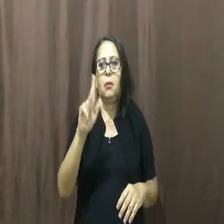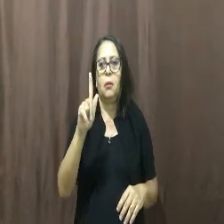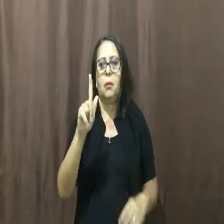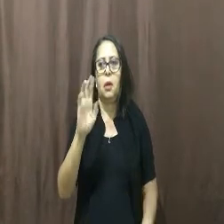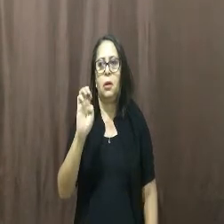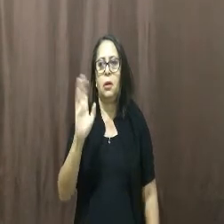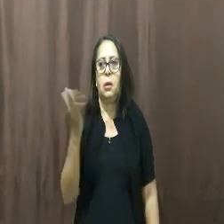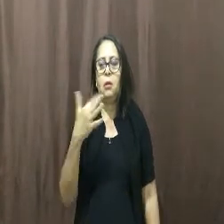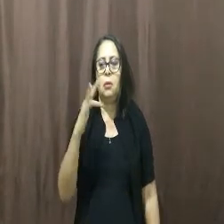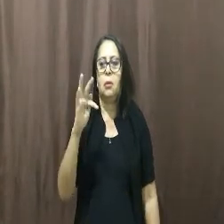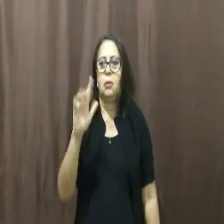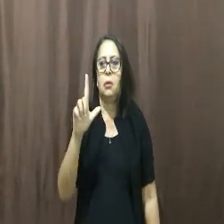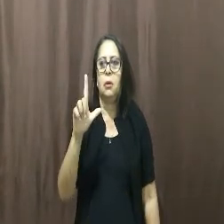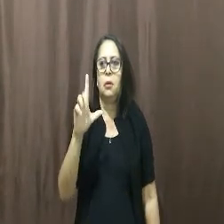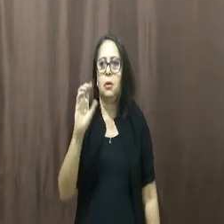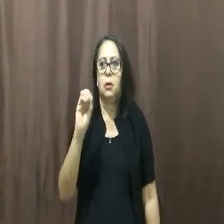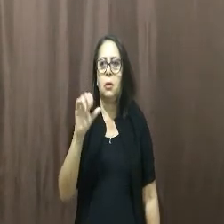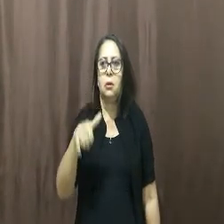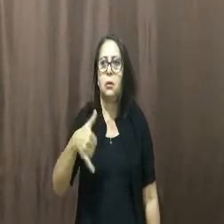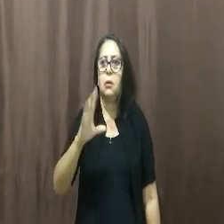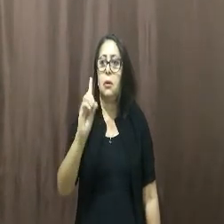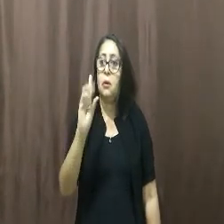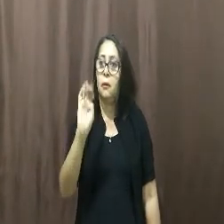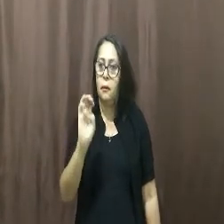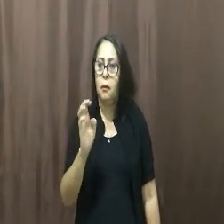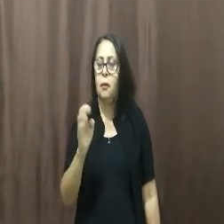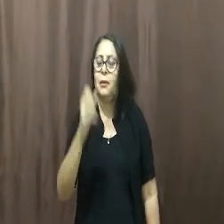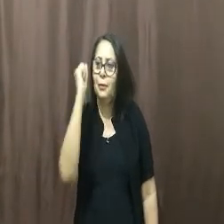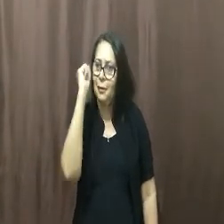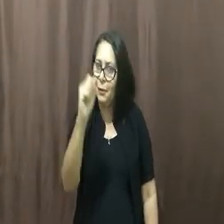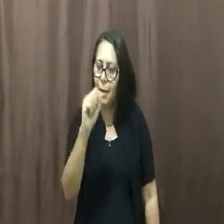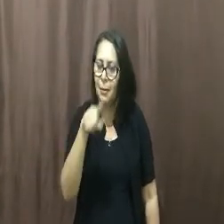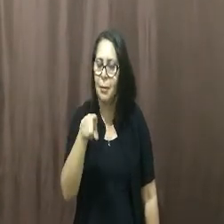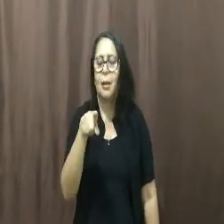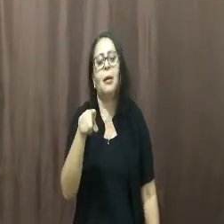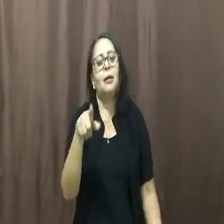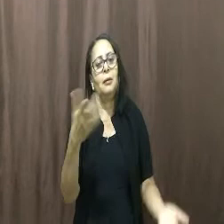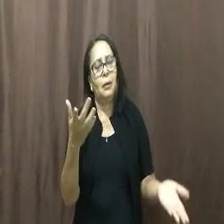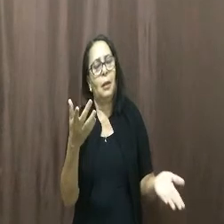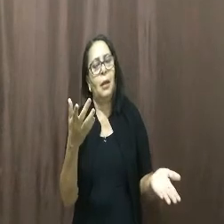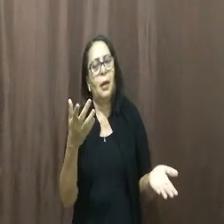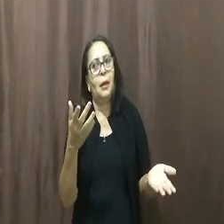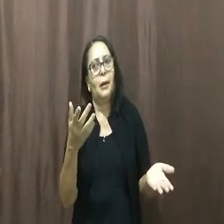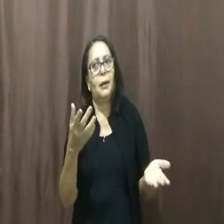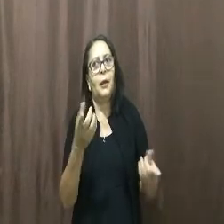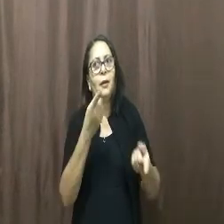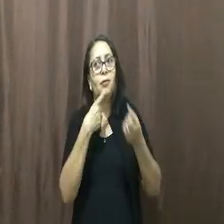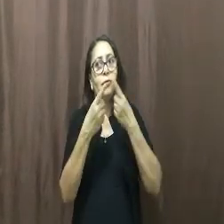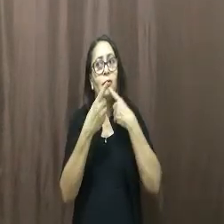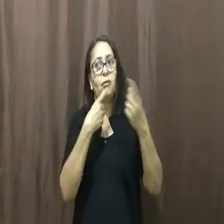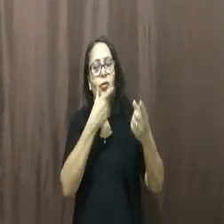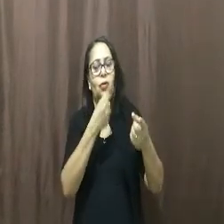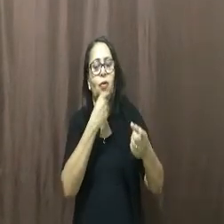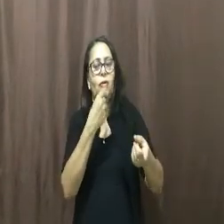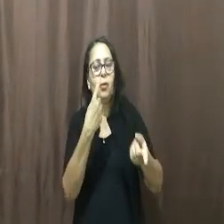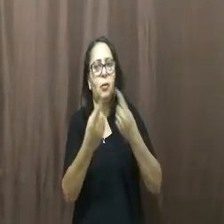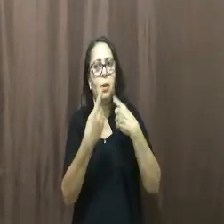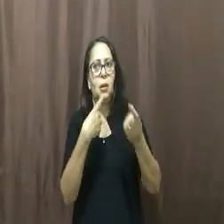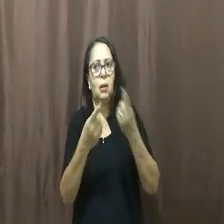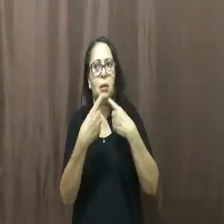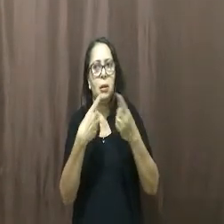policial branco, o George Floyd, houve, por parte do procurador, lá numa das